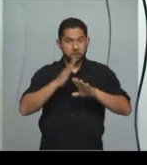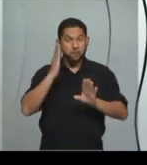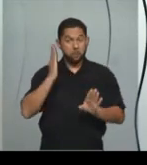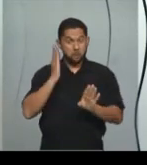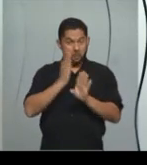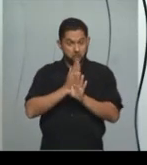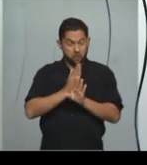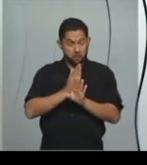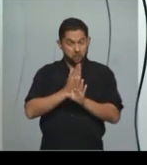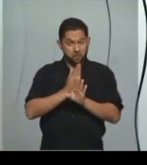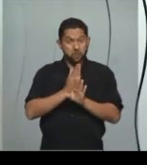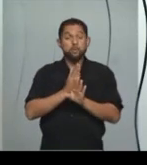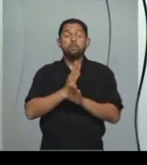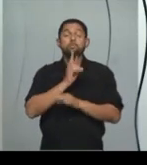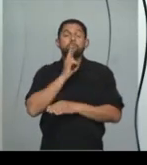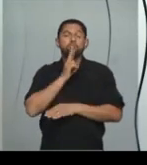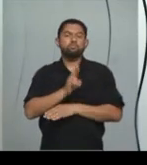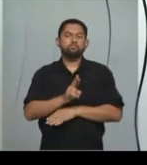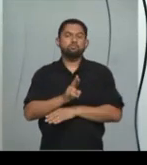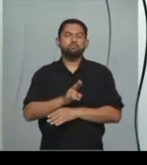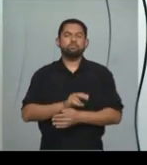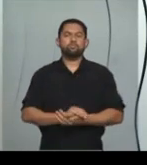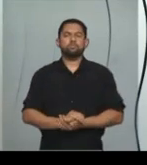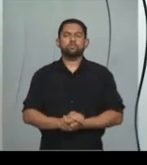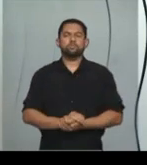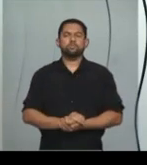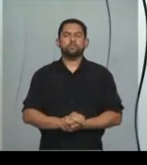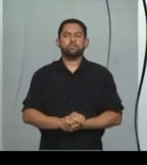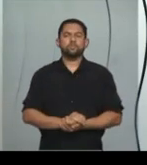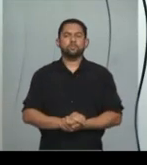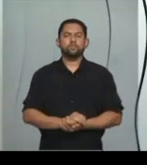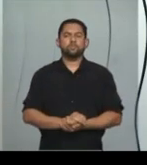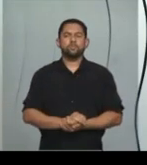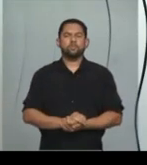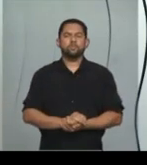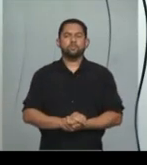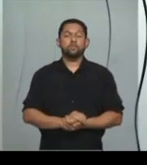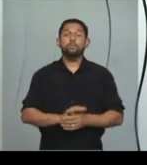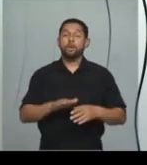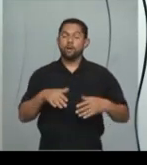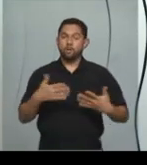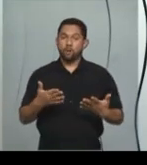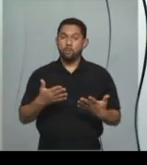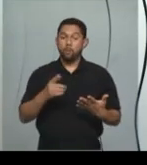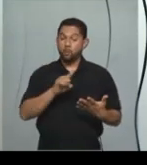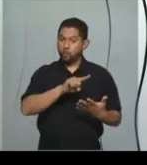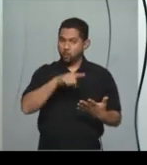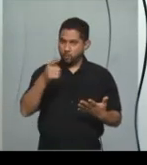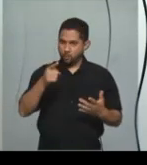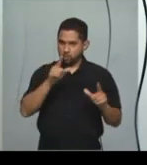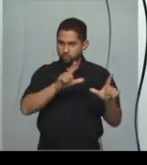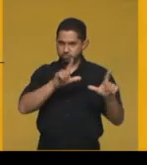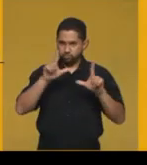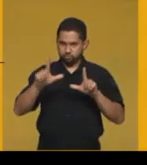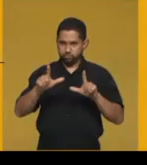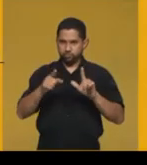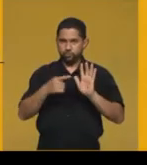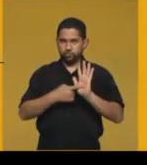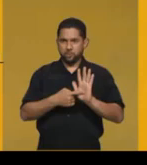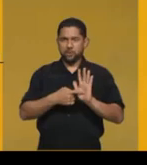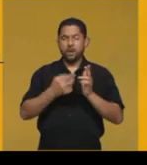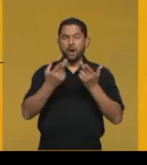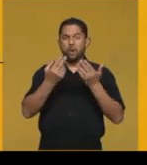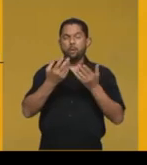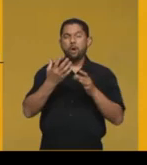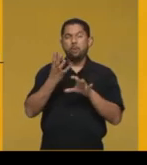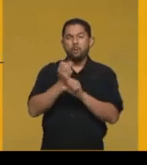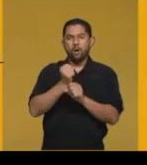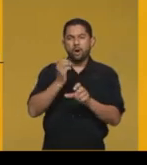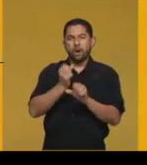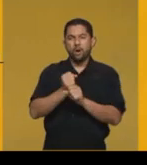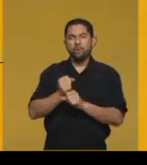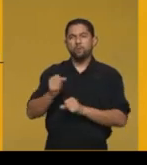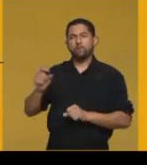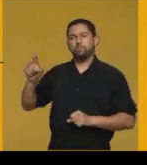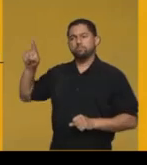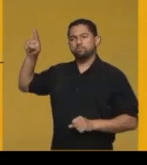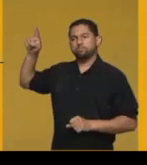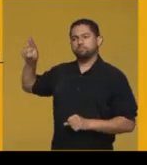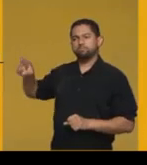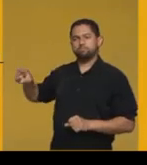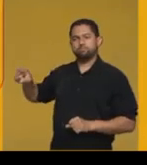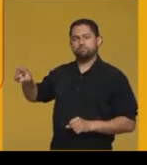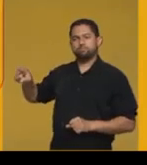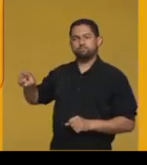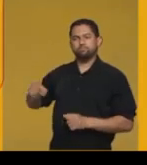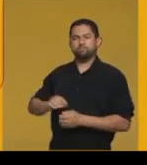ok? E se no caso, como eu disse, né, no próximo slide eu vou deixar a mesma conta, porém agora em regra de